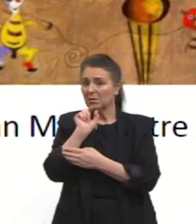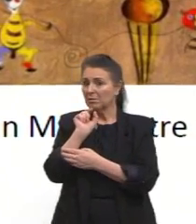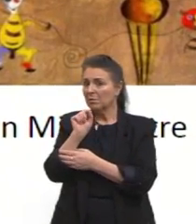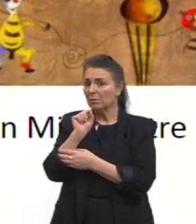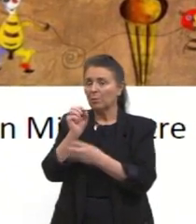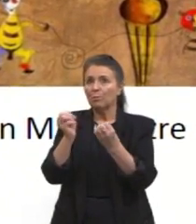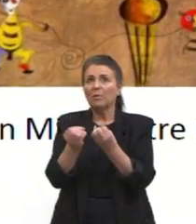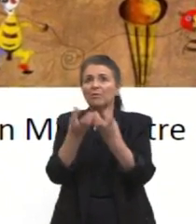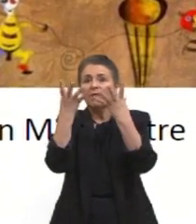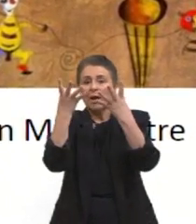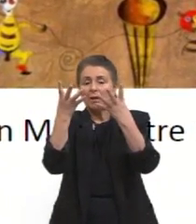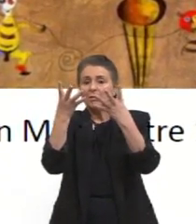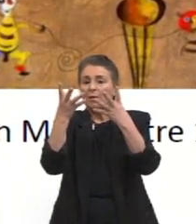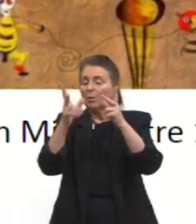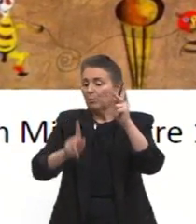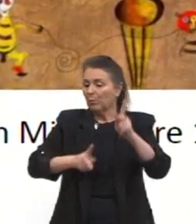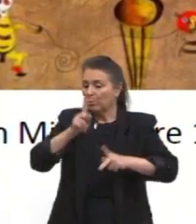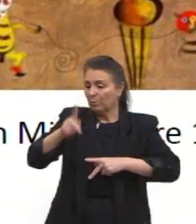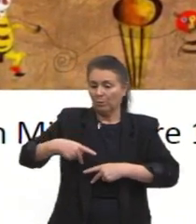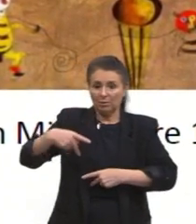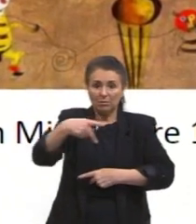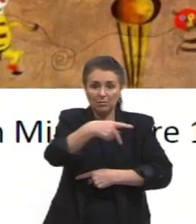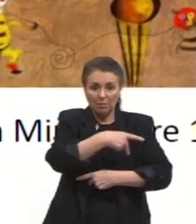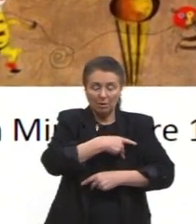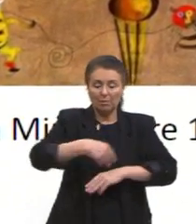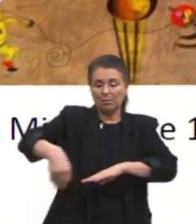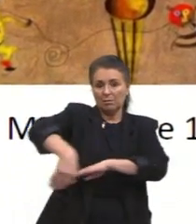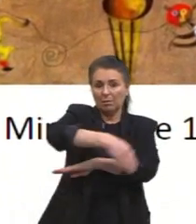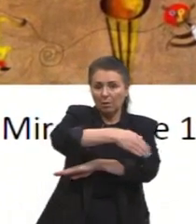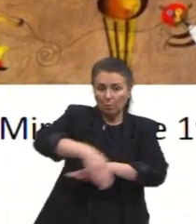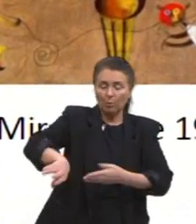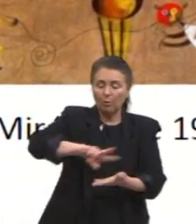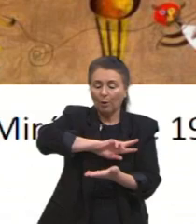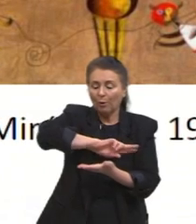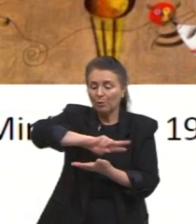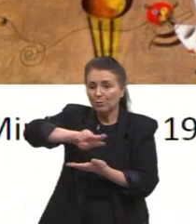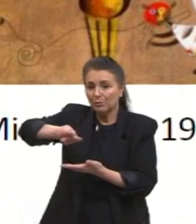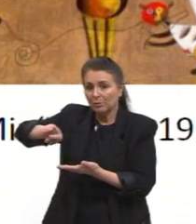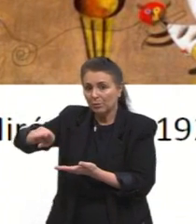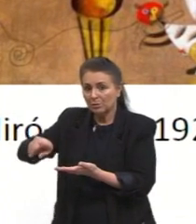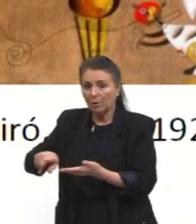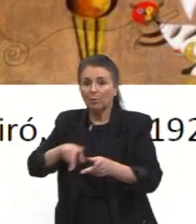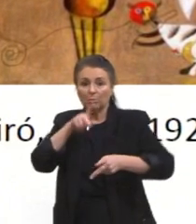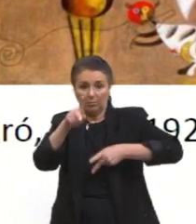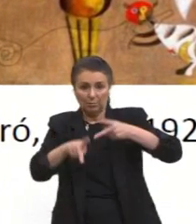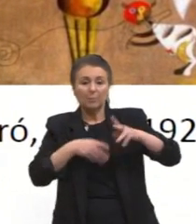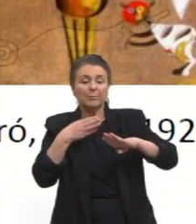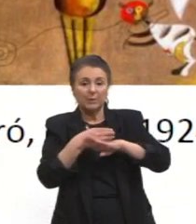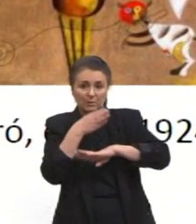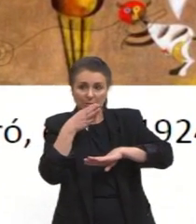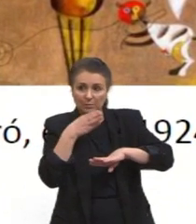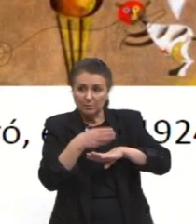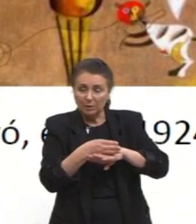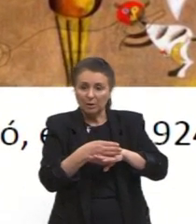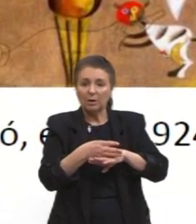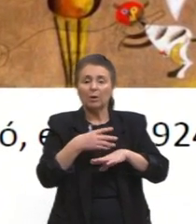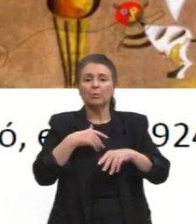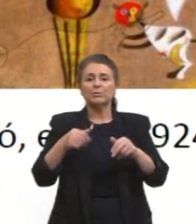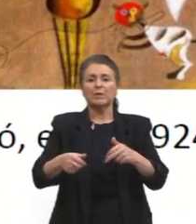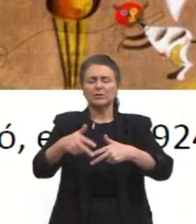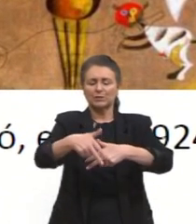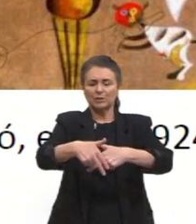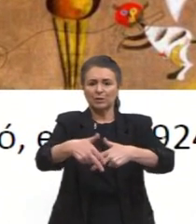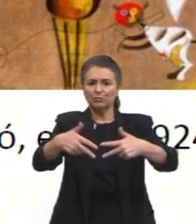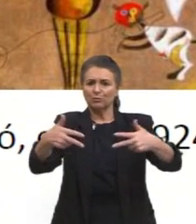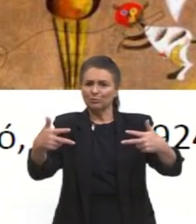uma festa popular na rua né com uma diversidade da população ali diversas etnias